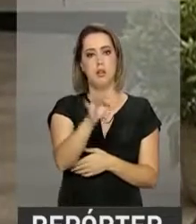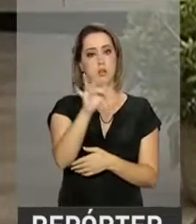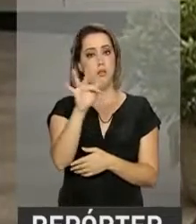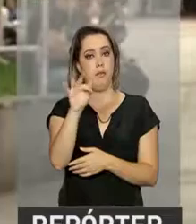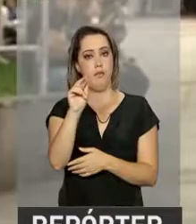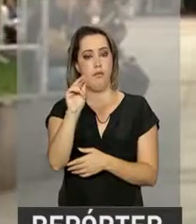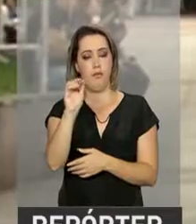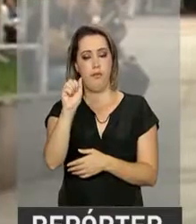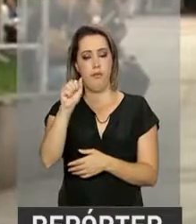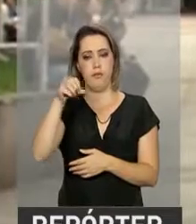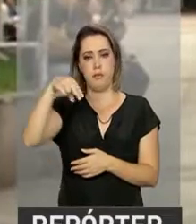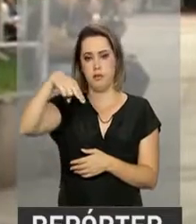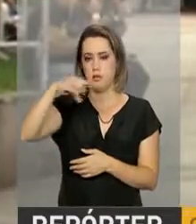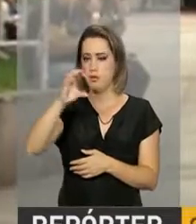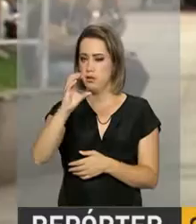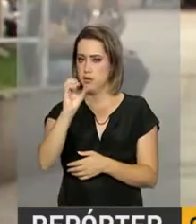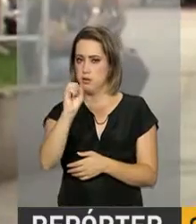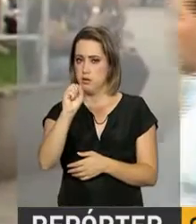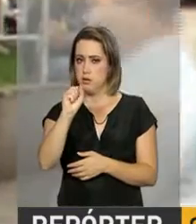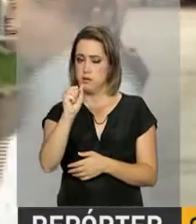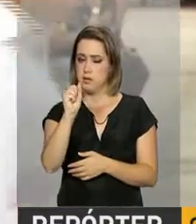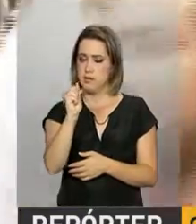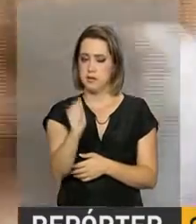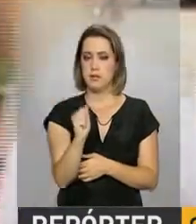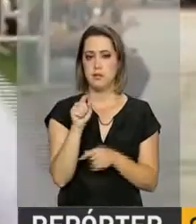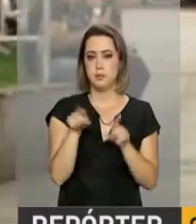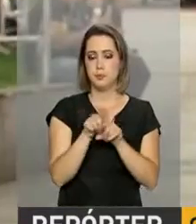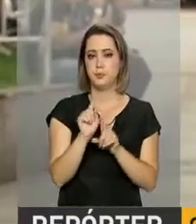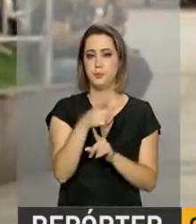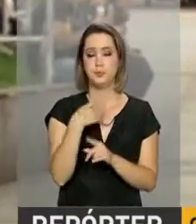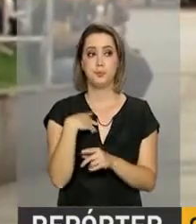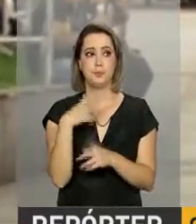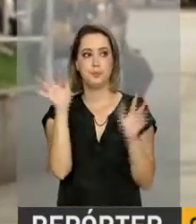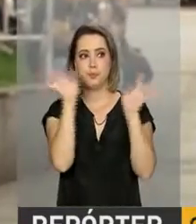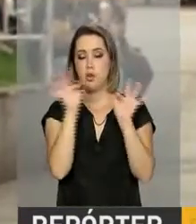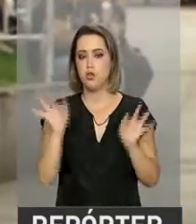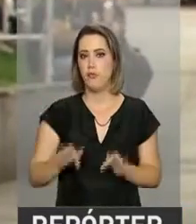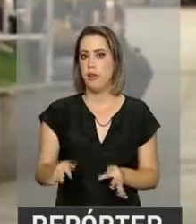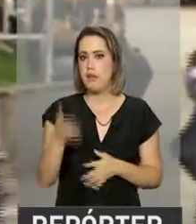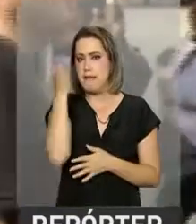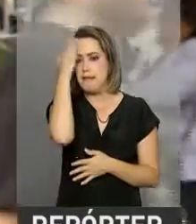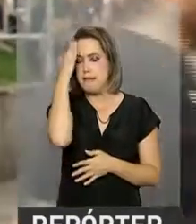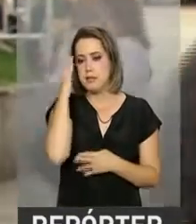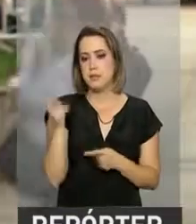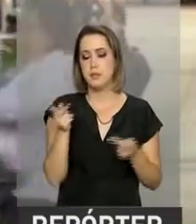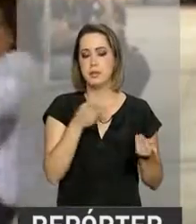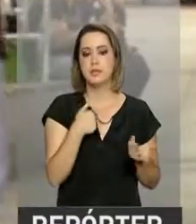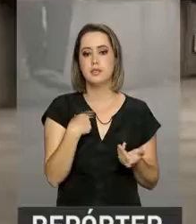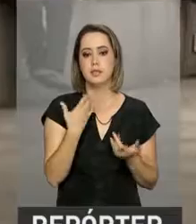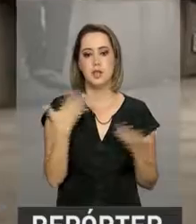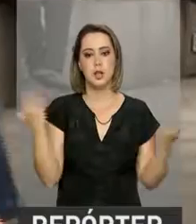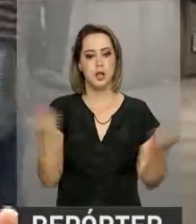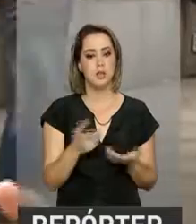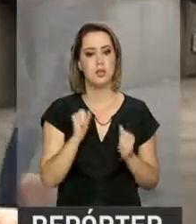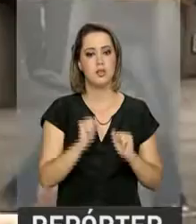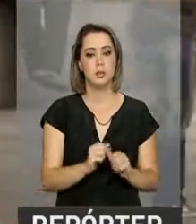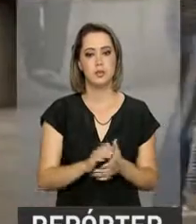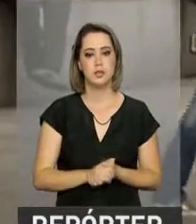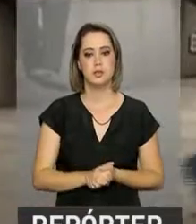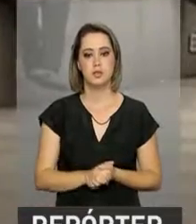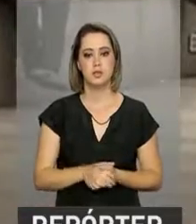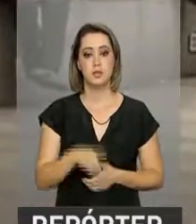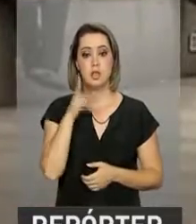satélite quando a gente soube que a gente iria a gente poder demais né verdade mil e agora estão aí poder ver um